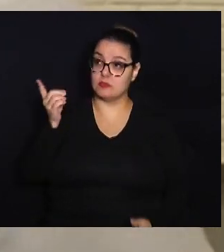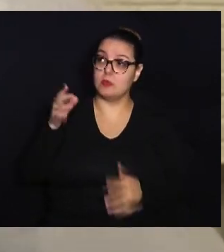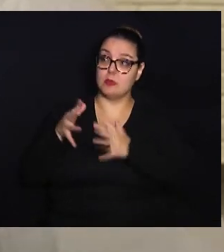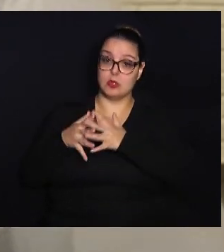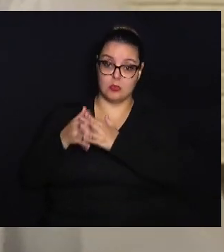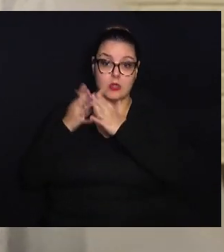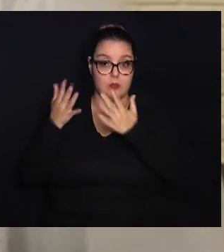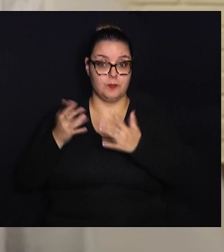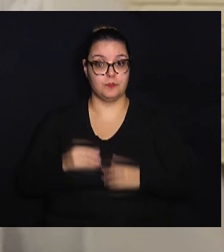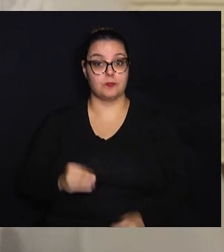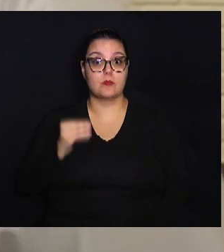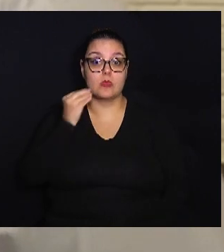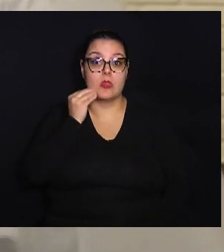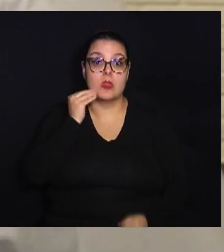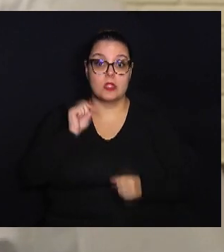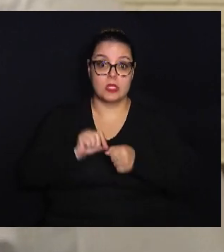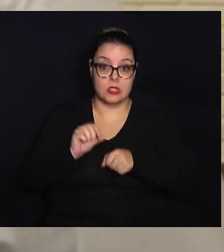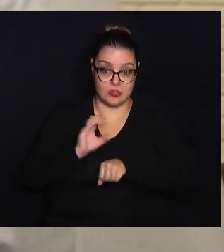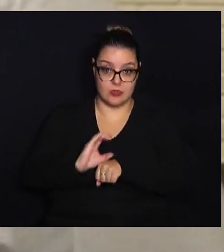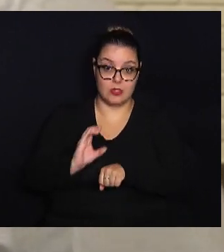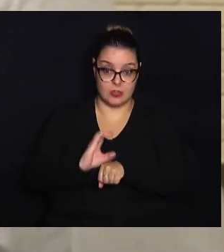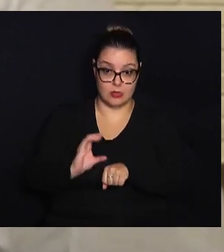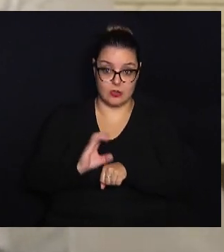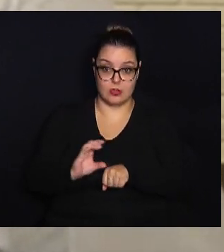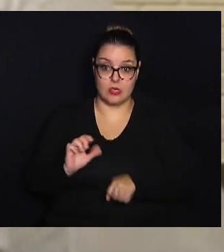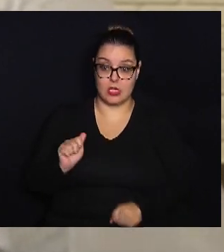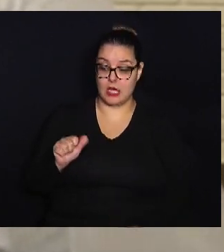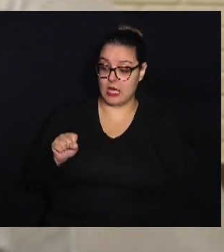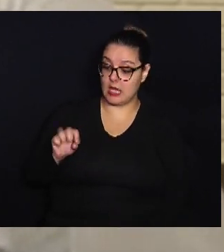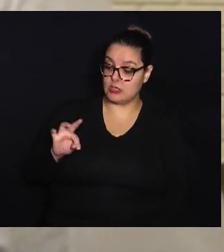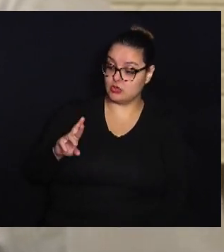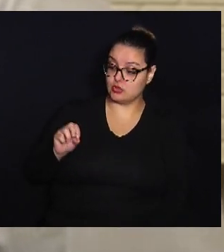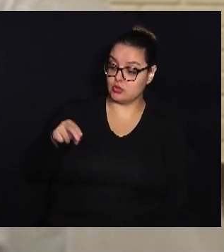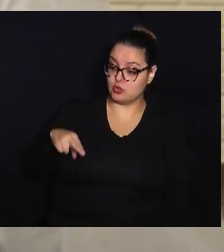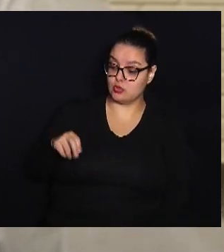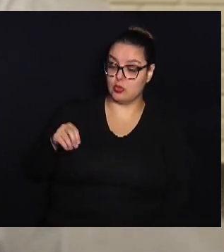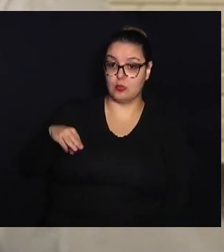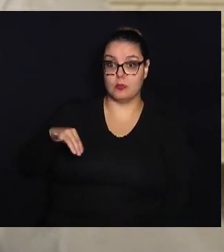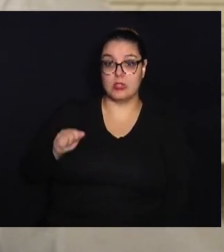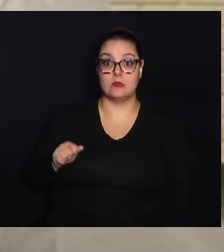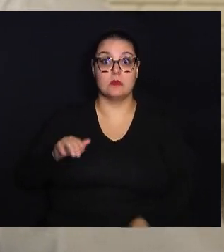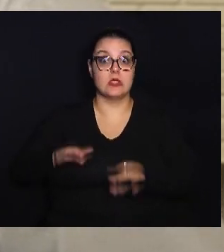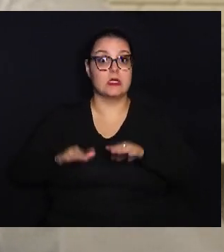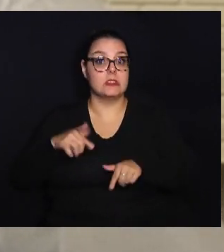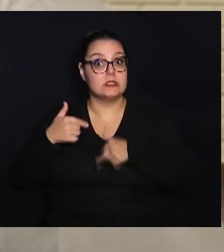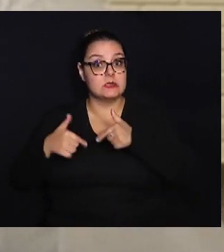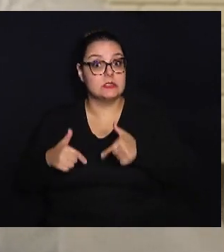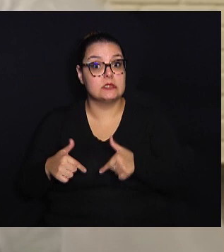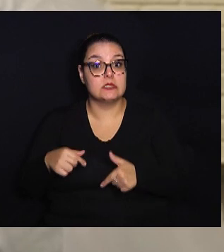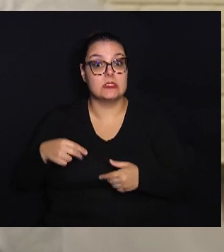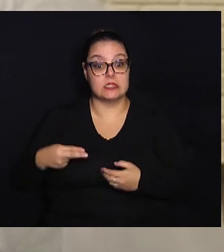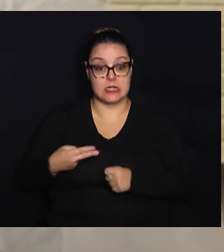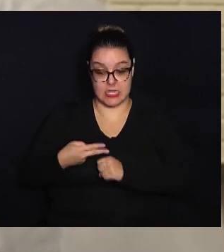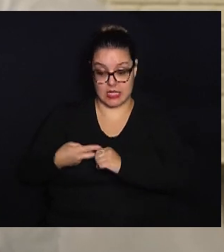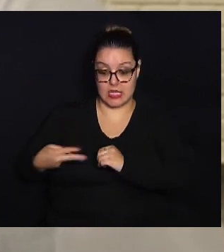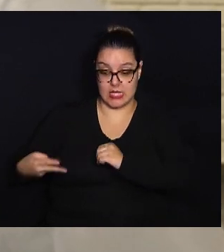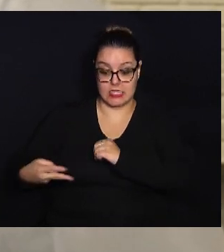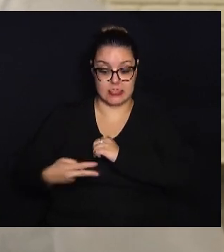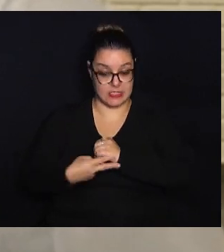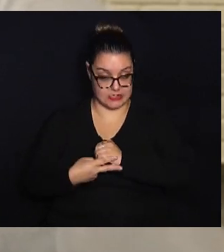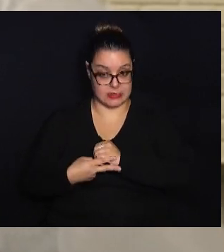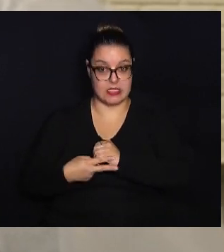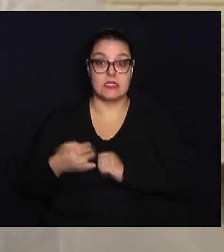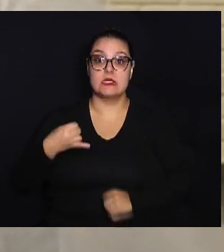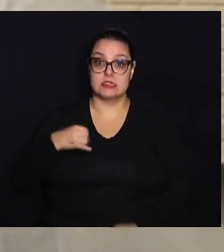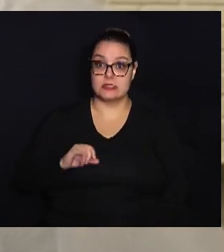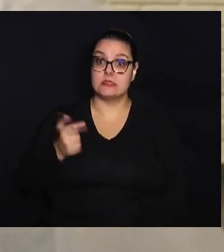lá então Tent tá fazend o curso de de astronomia e e quem sabe você vai estar trabalhando na NASA